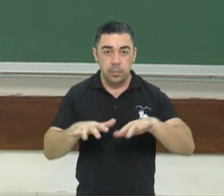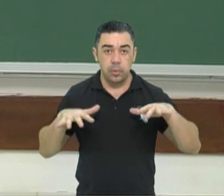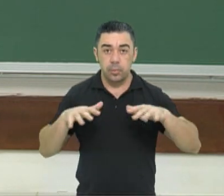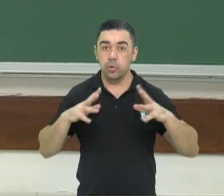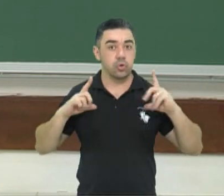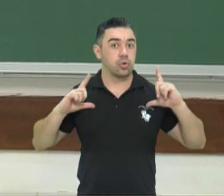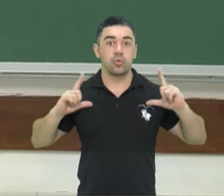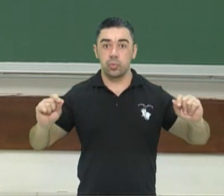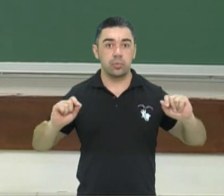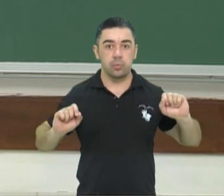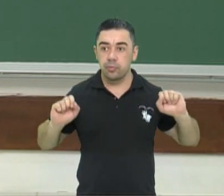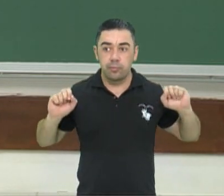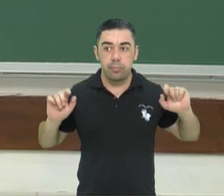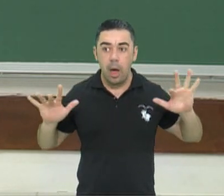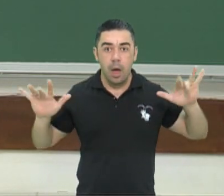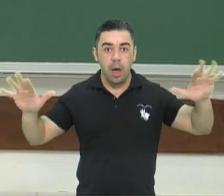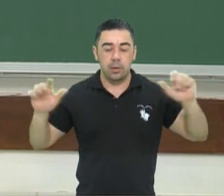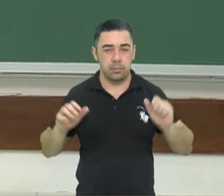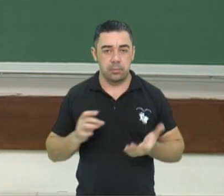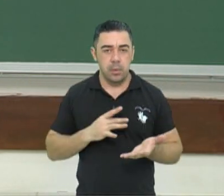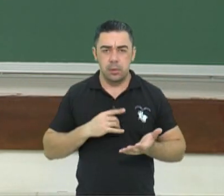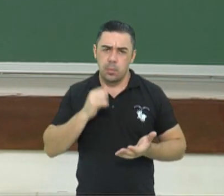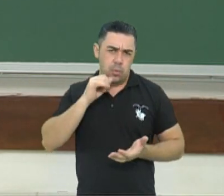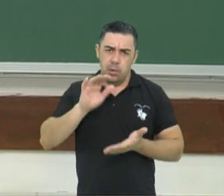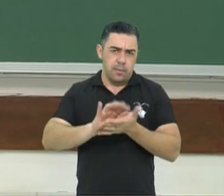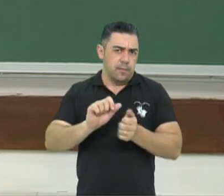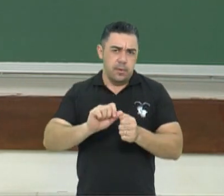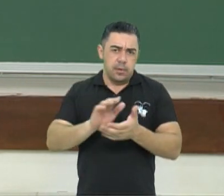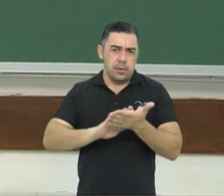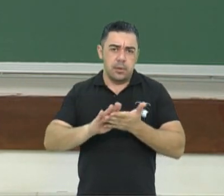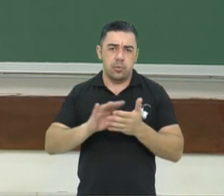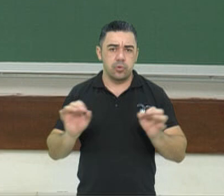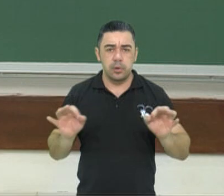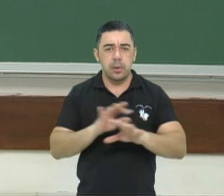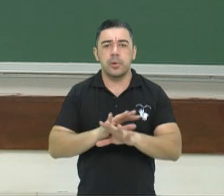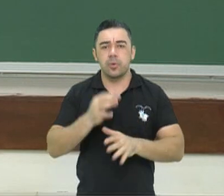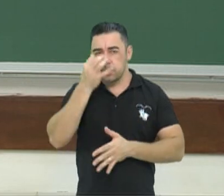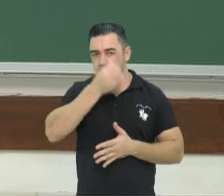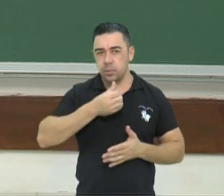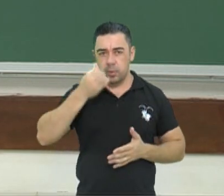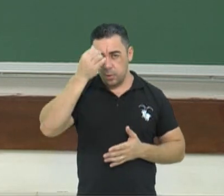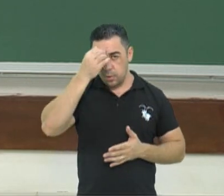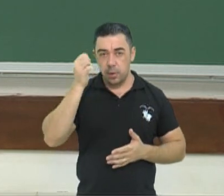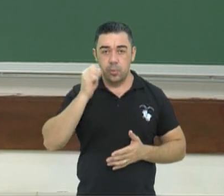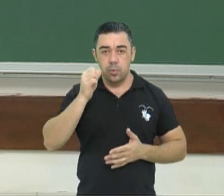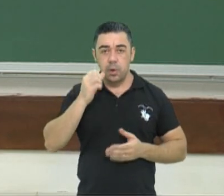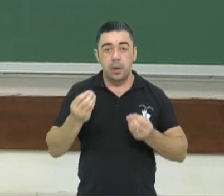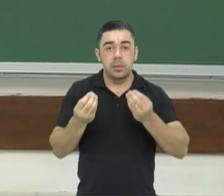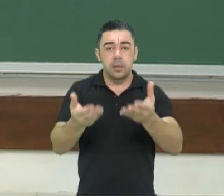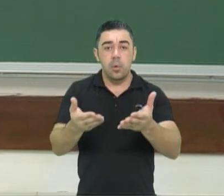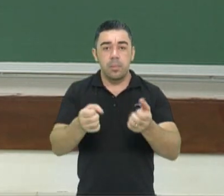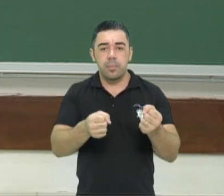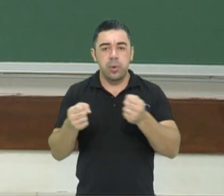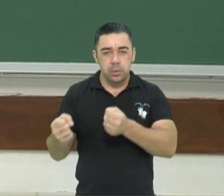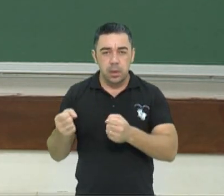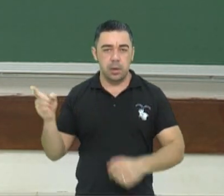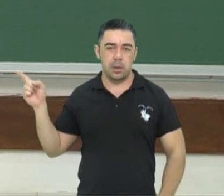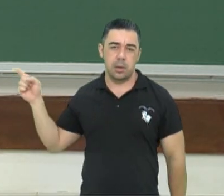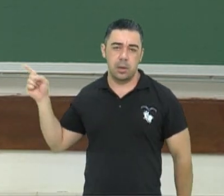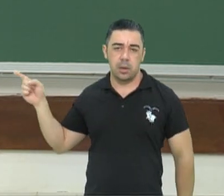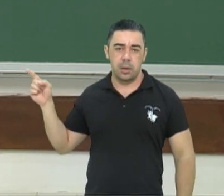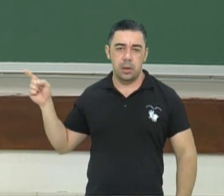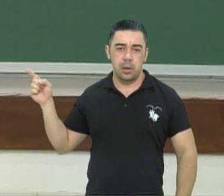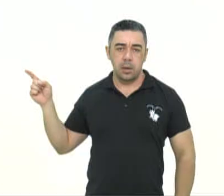com medo da retaliação. Mas ela não ia retaliar, simplesmente terminou a performance. Ela deu poder ao público, por isso que ela falou,